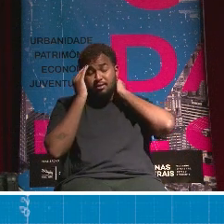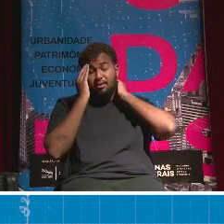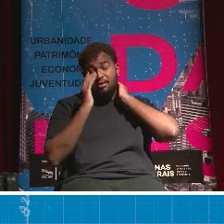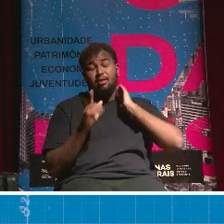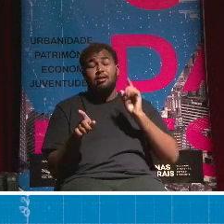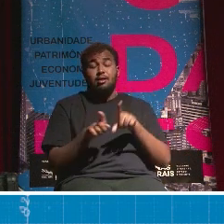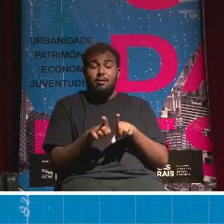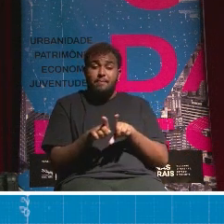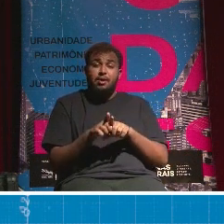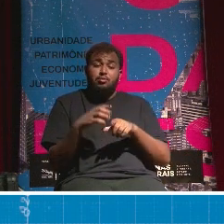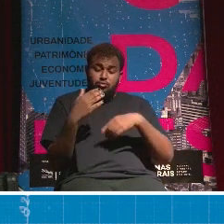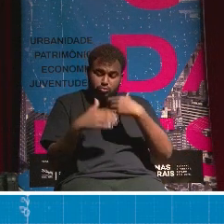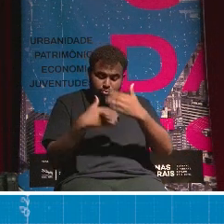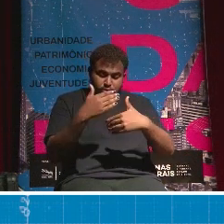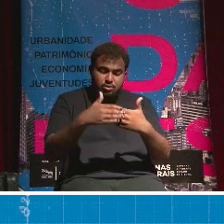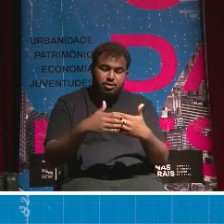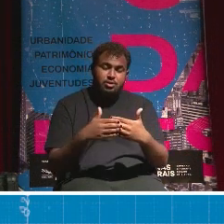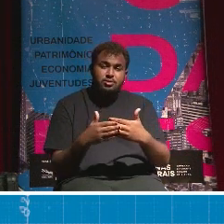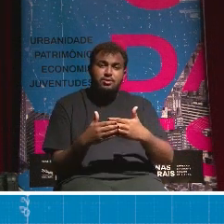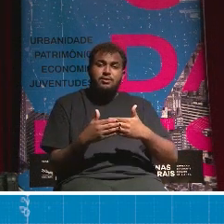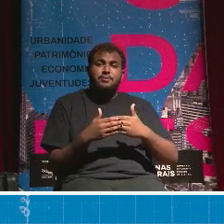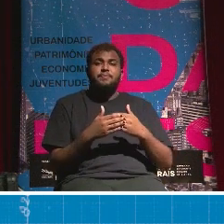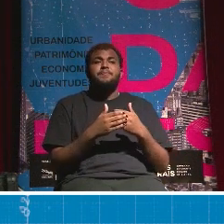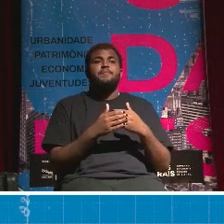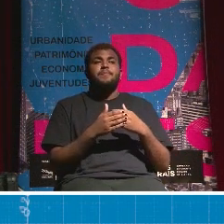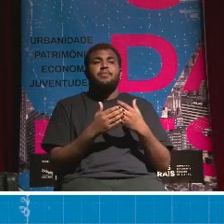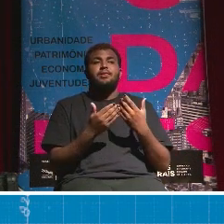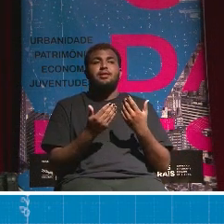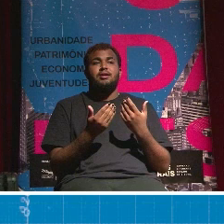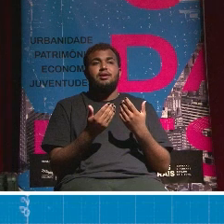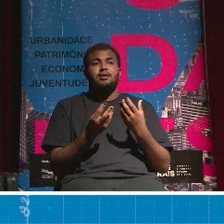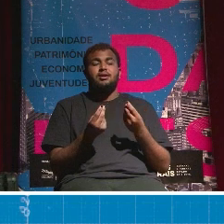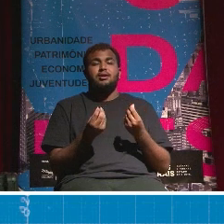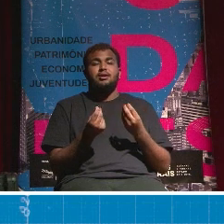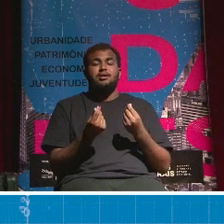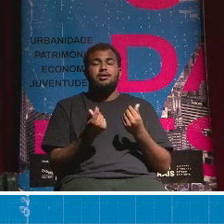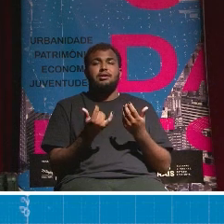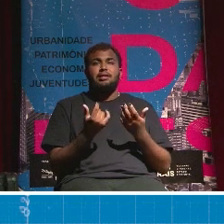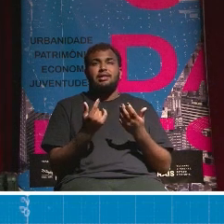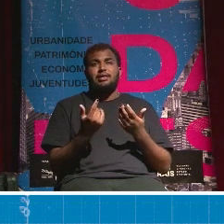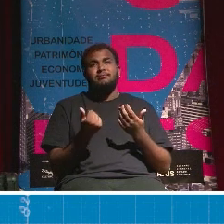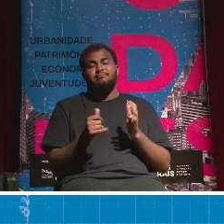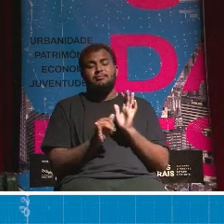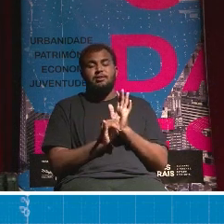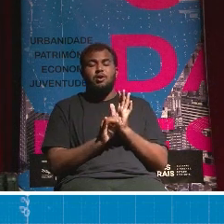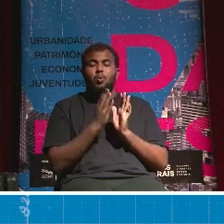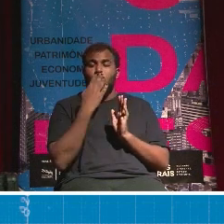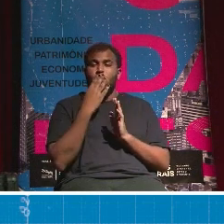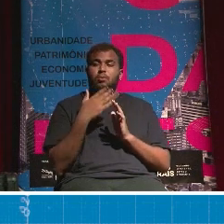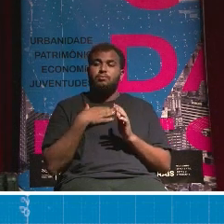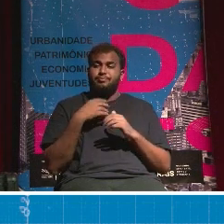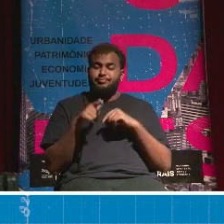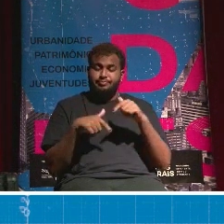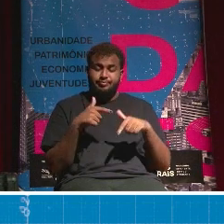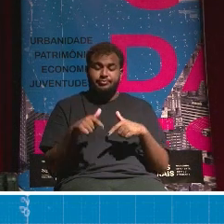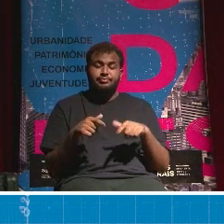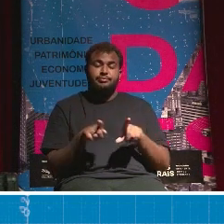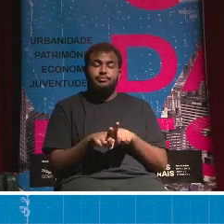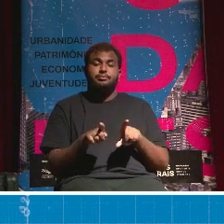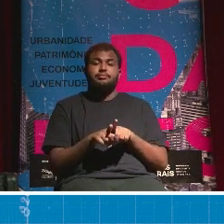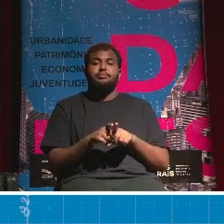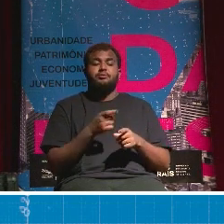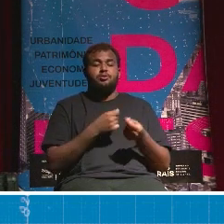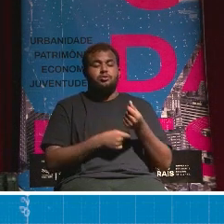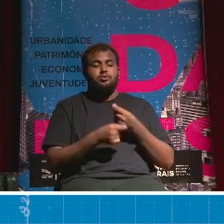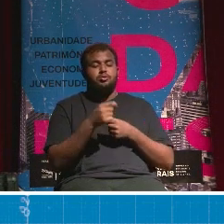nesse processo, né, de se situar no trabalho, se situar nessa economia da cultura e